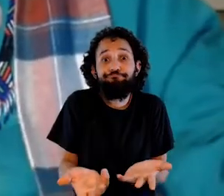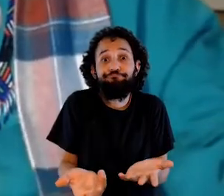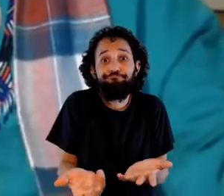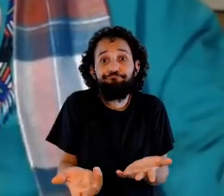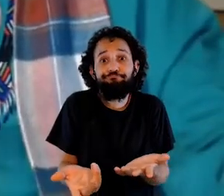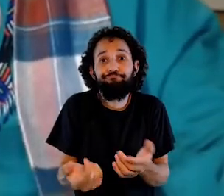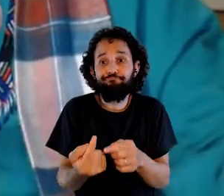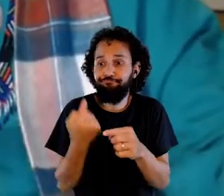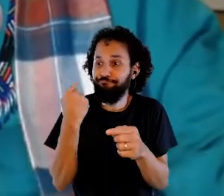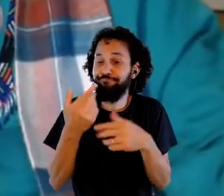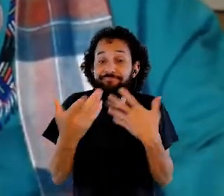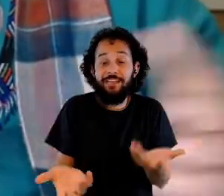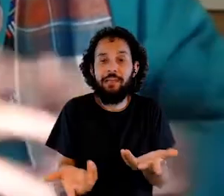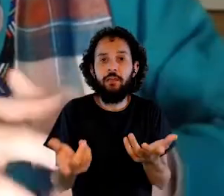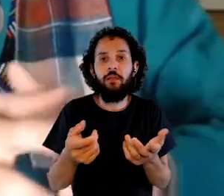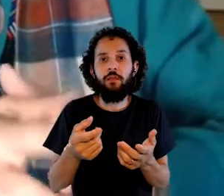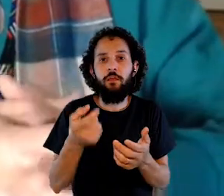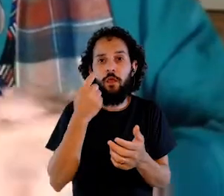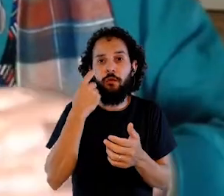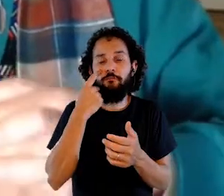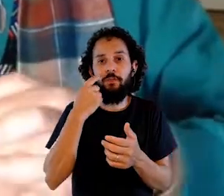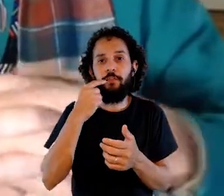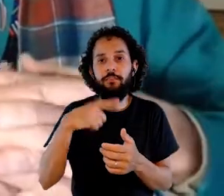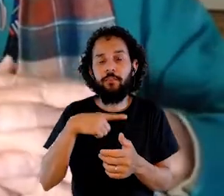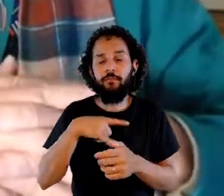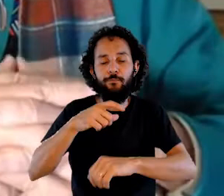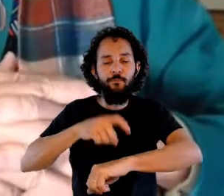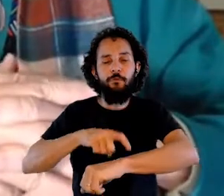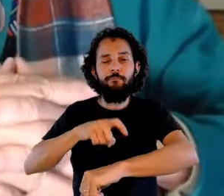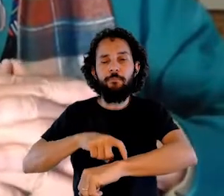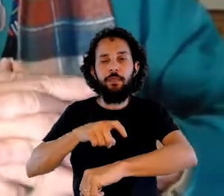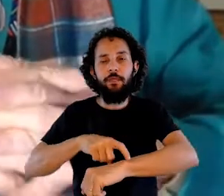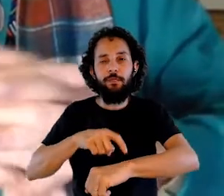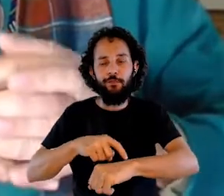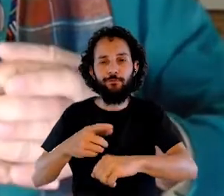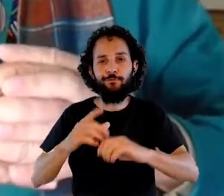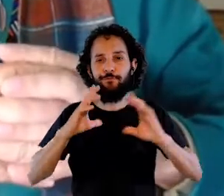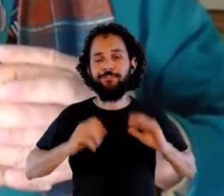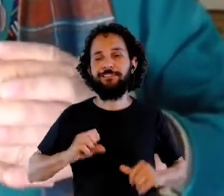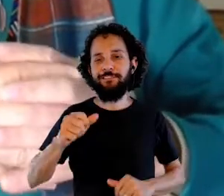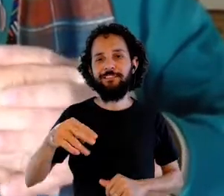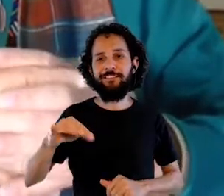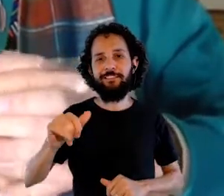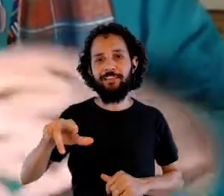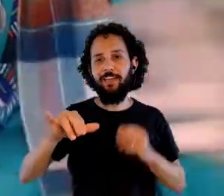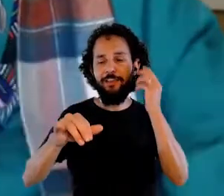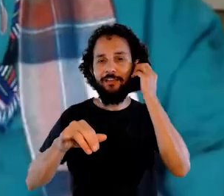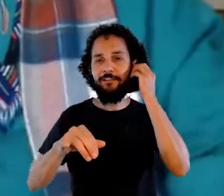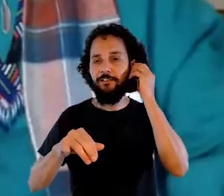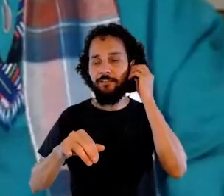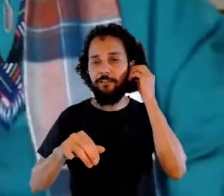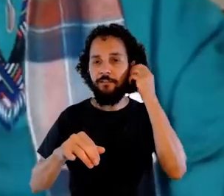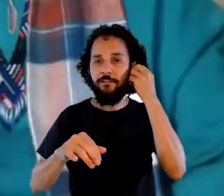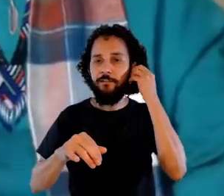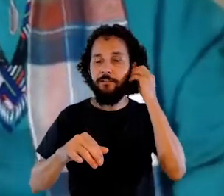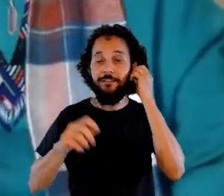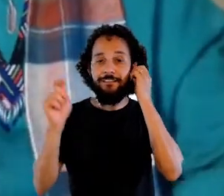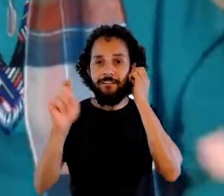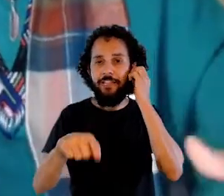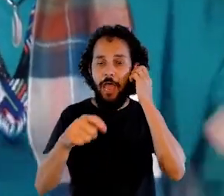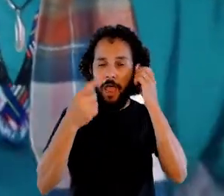quando nós tivermos uma situação sanitária, né, que permita a gente fazer as coisas com segurança, pode contar comigo, porque